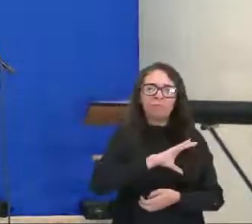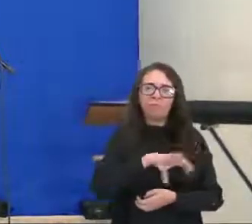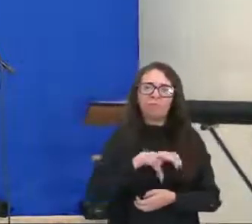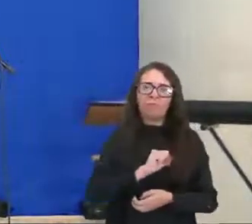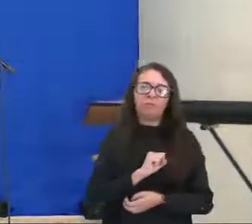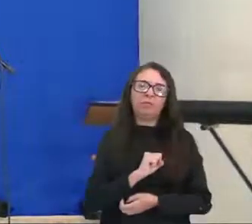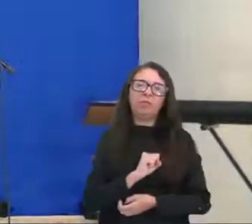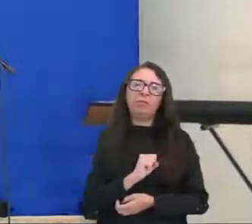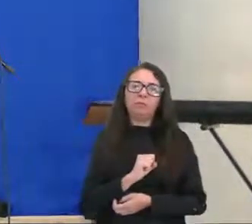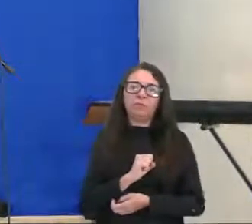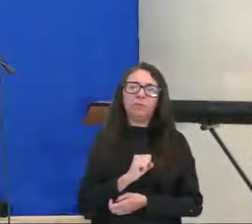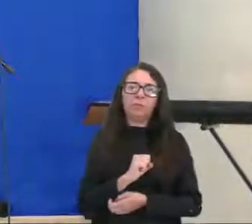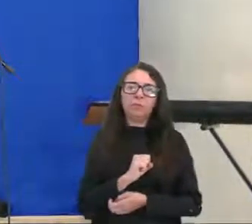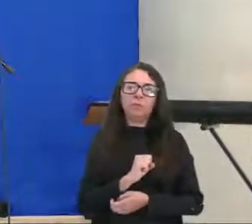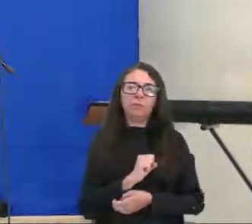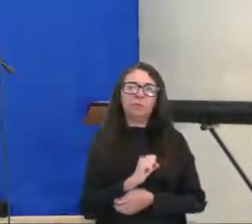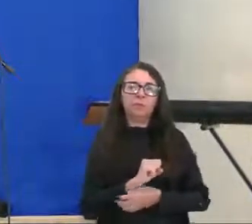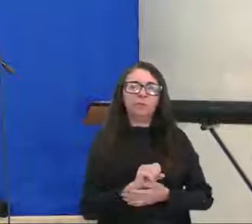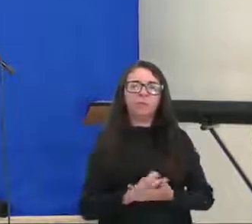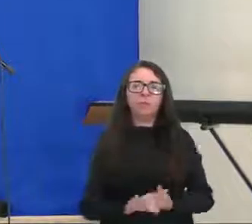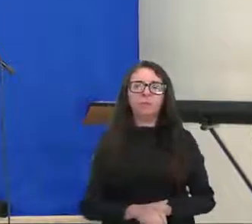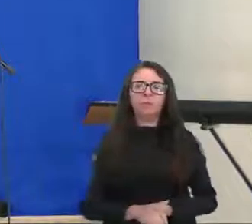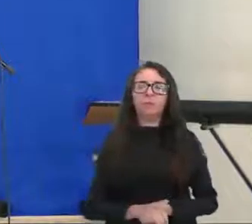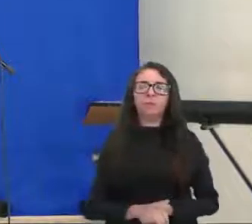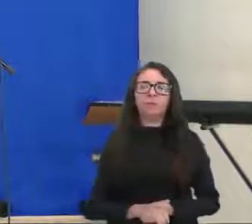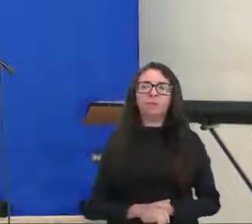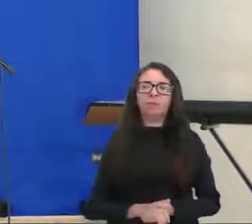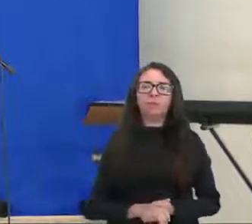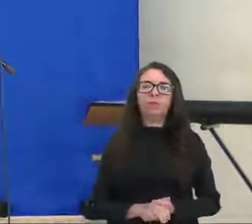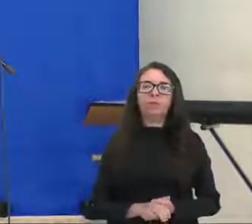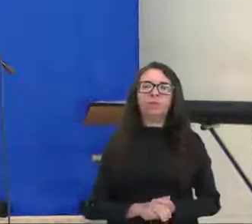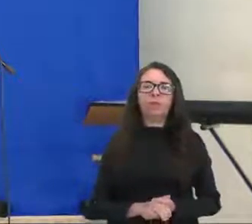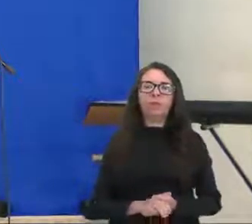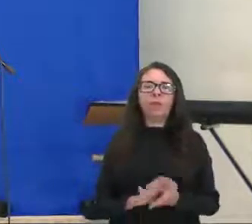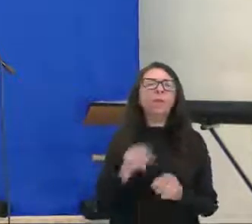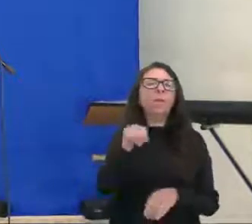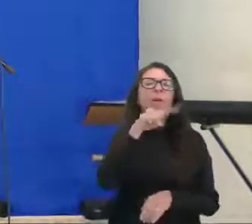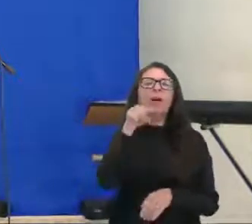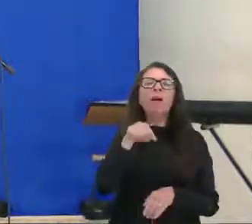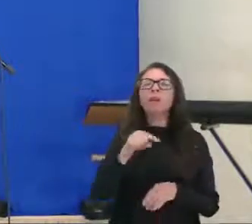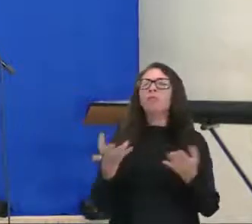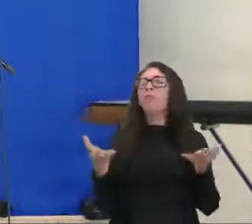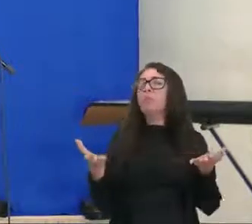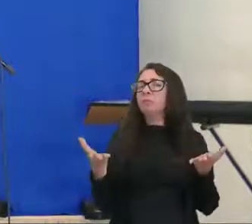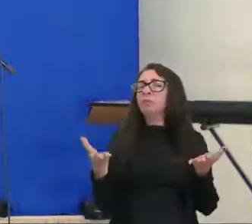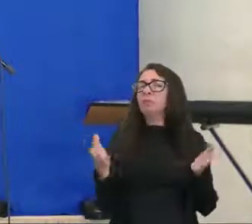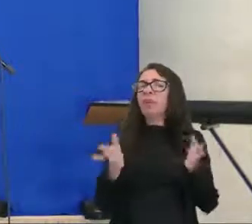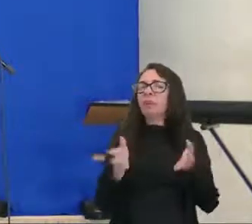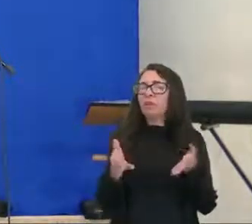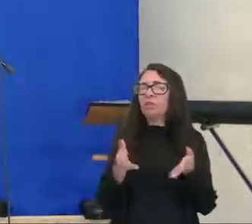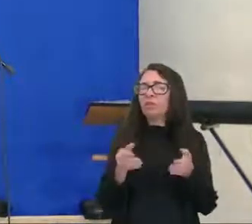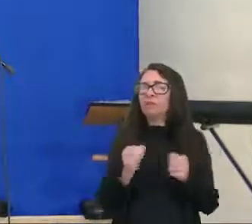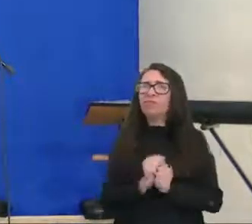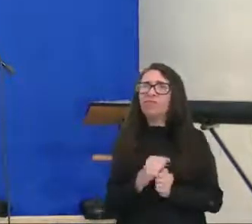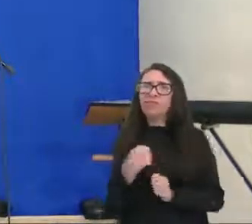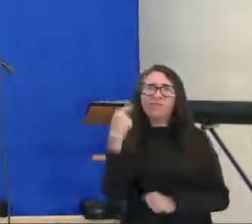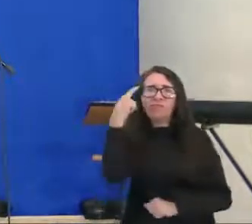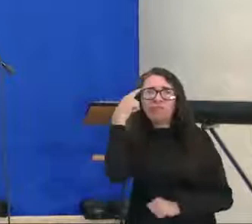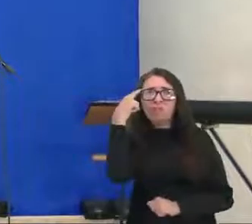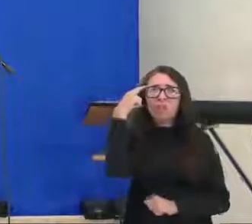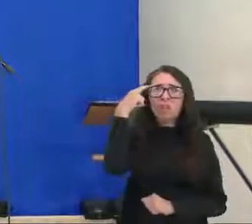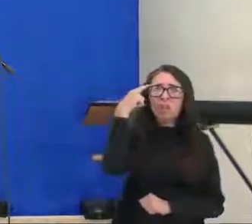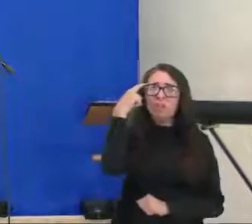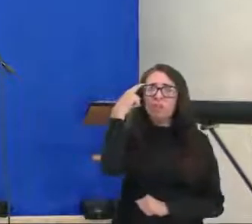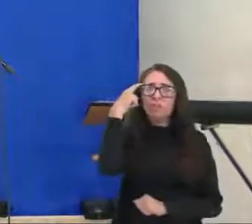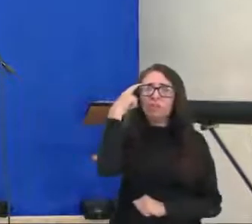você acha? O que cada um de nós acha? Nós agimos que a gente precisa, Edmilson, um dos outros mesmo?